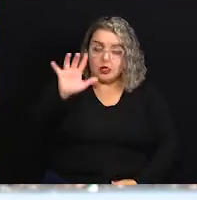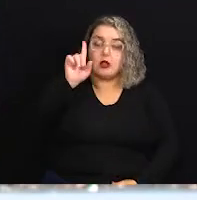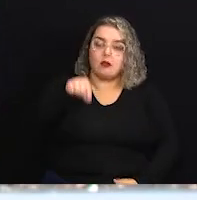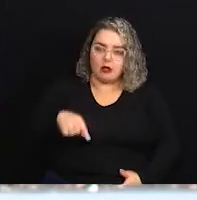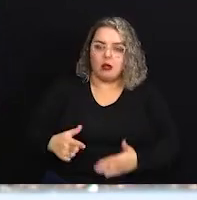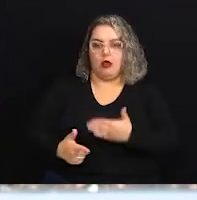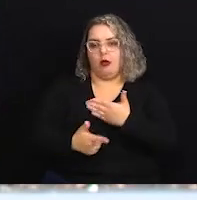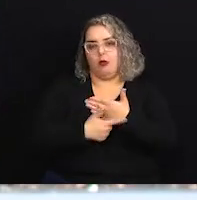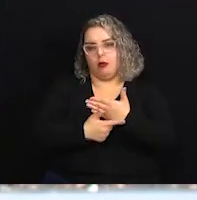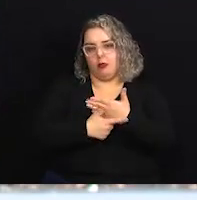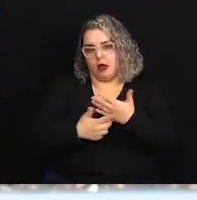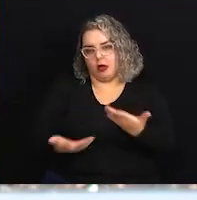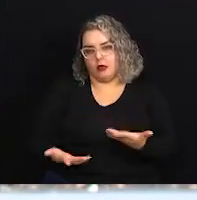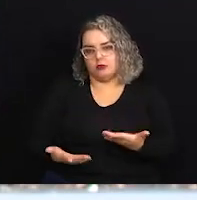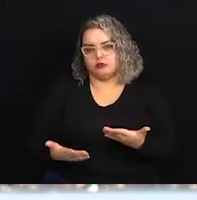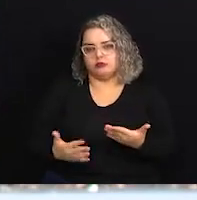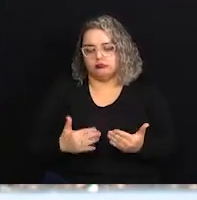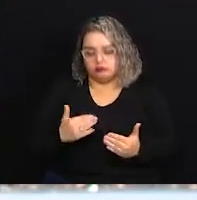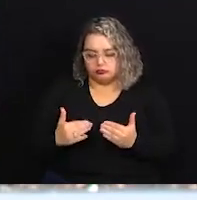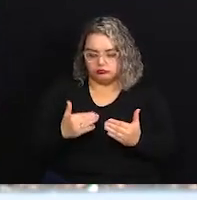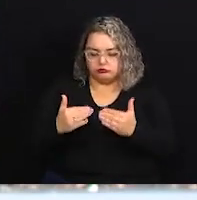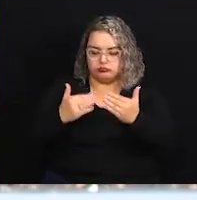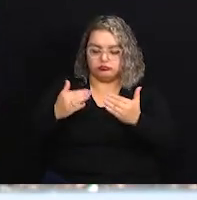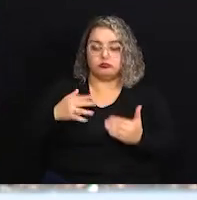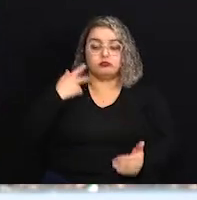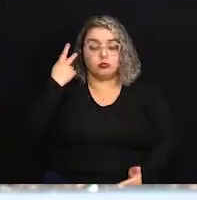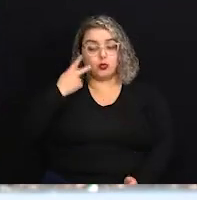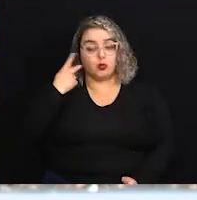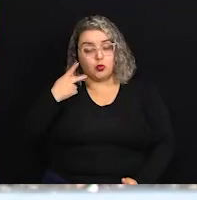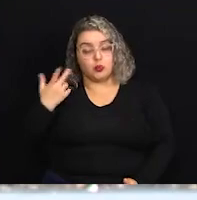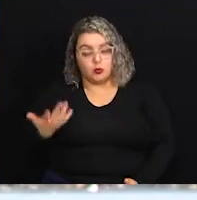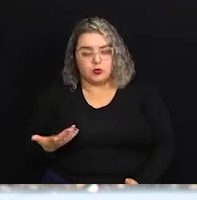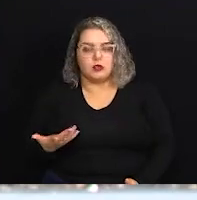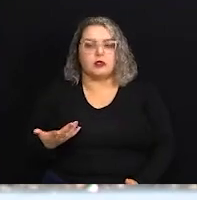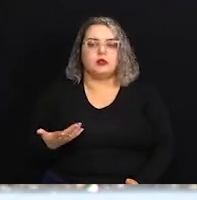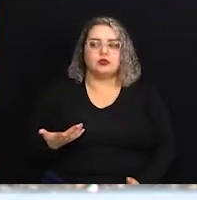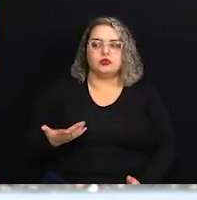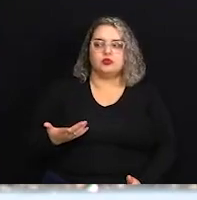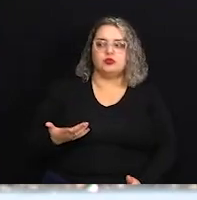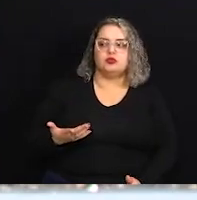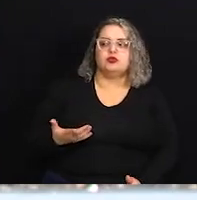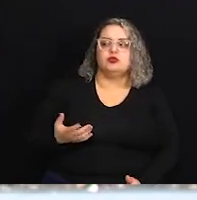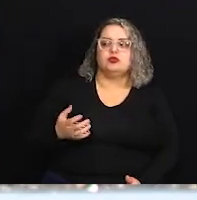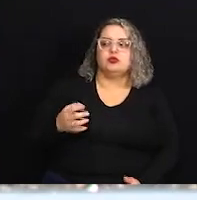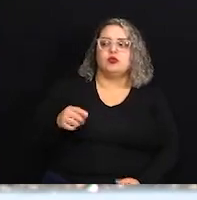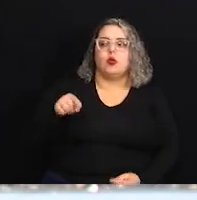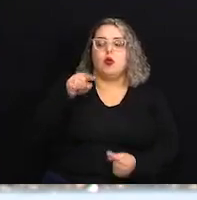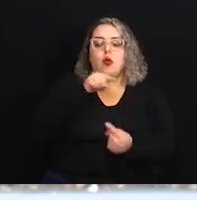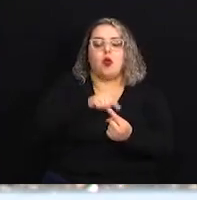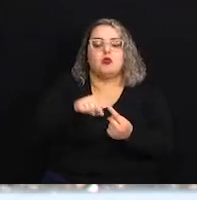a União, tem o seu papel de formular as grandes políticas. Nós temos, por exemplo,